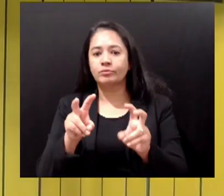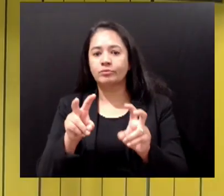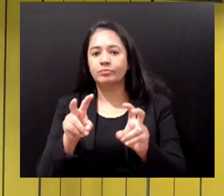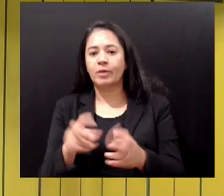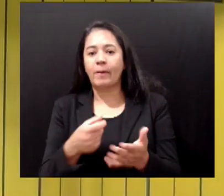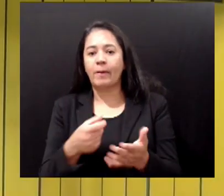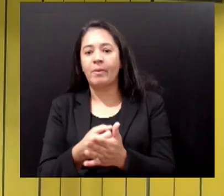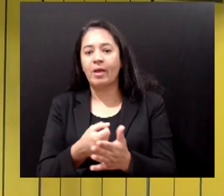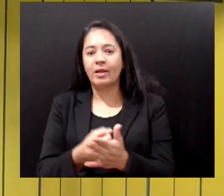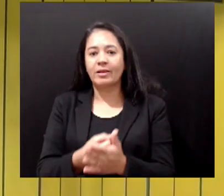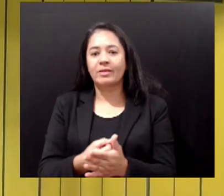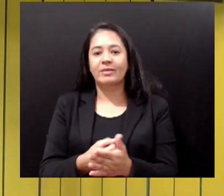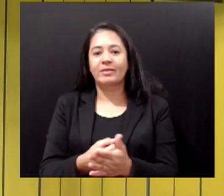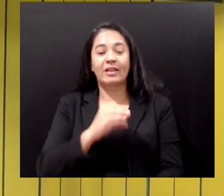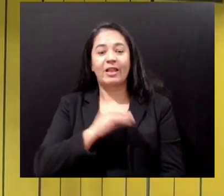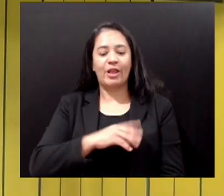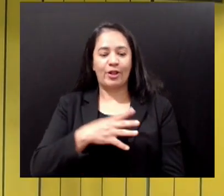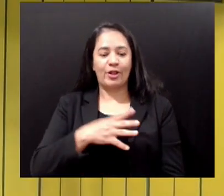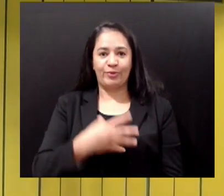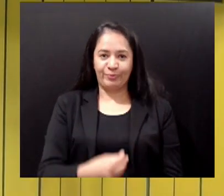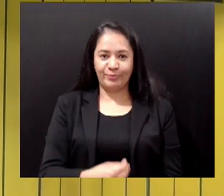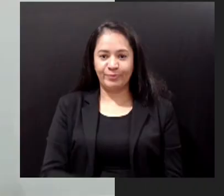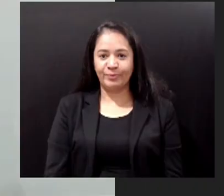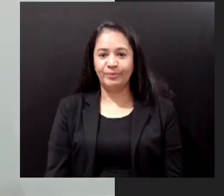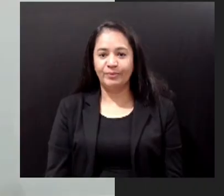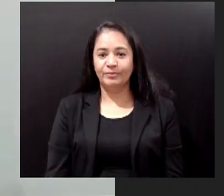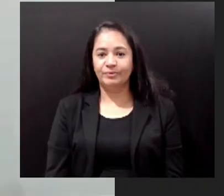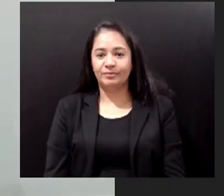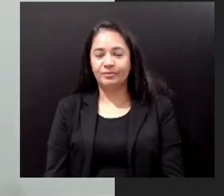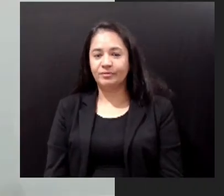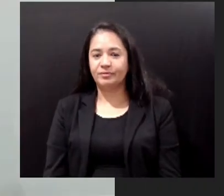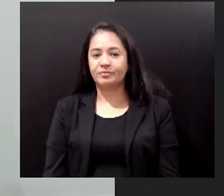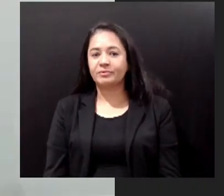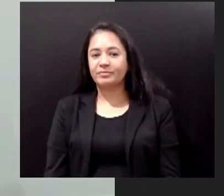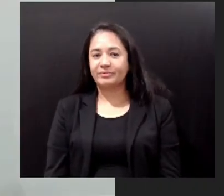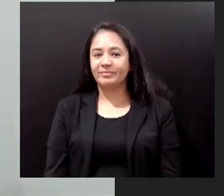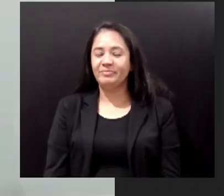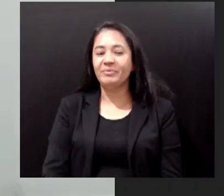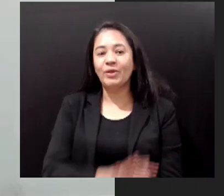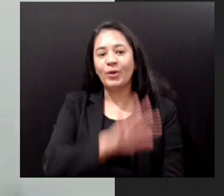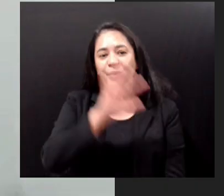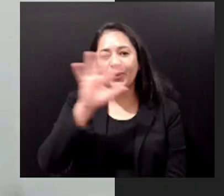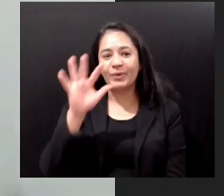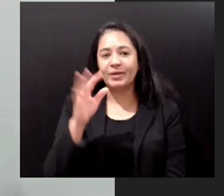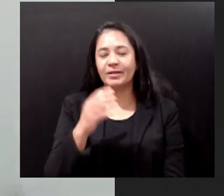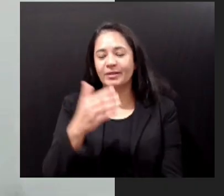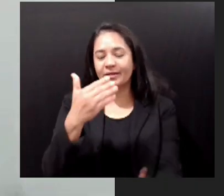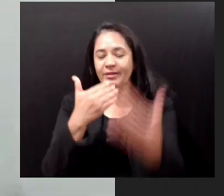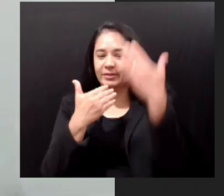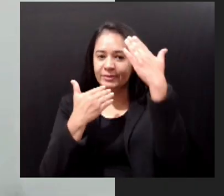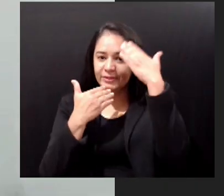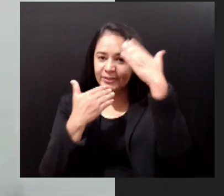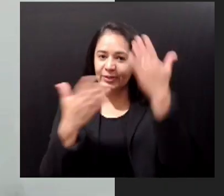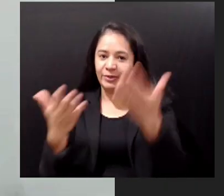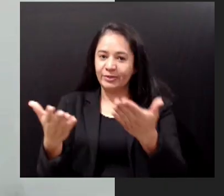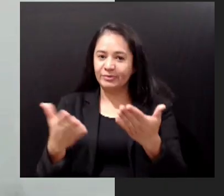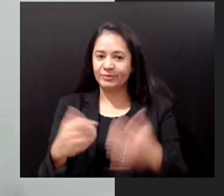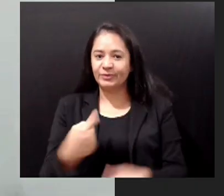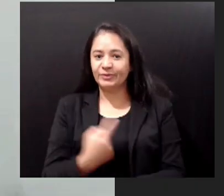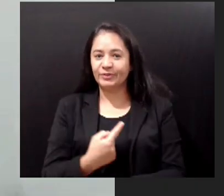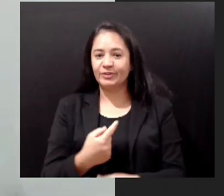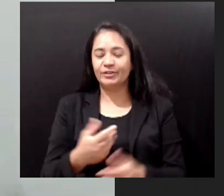Olá, doutora, seja muito bem-vinda. Olá, Rúbia, agradeço pelo convite e espero aí